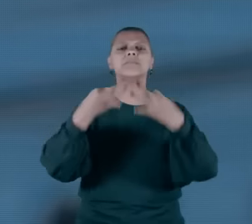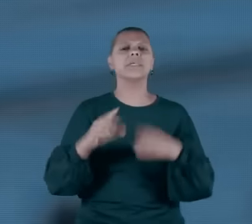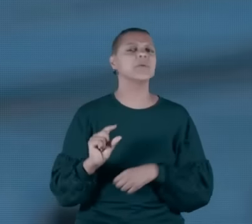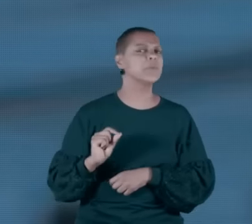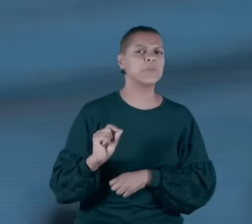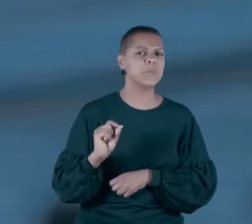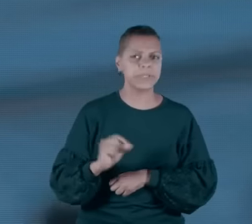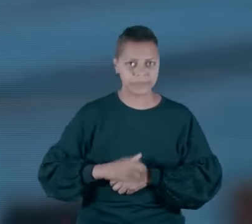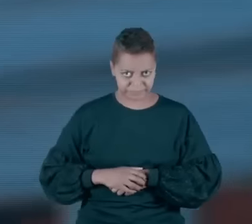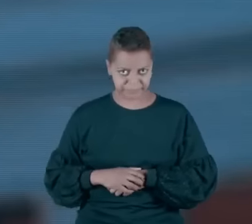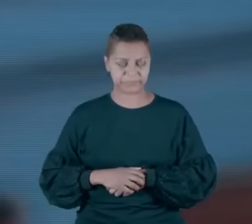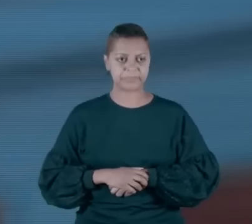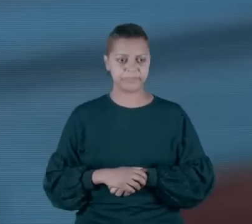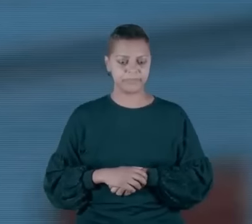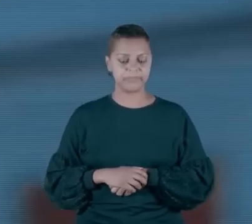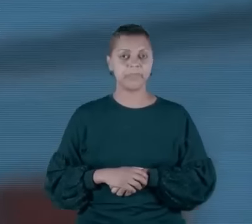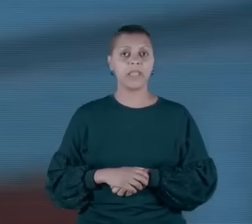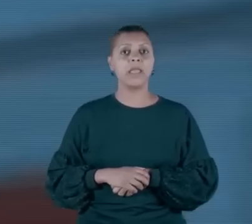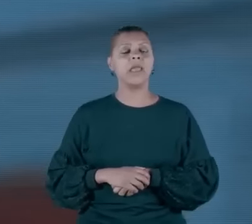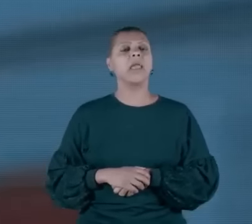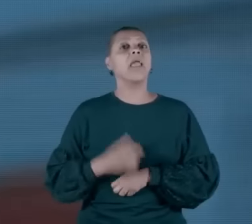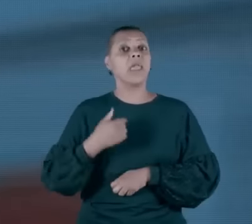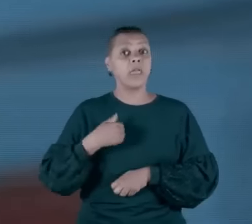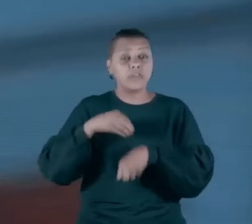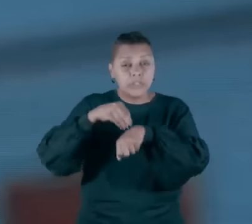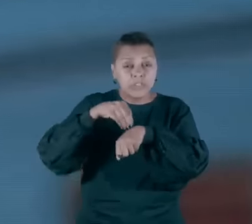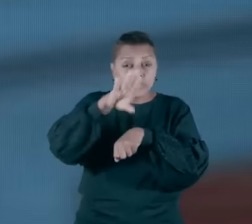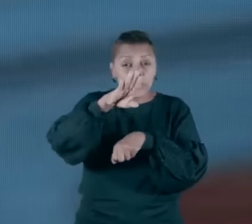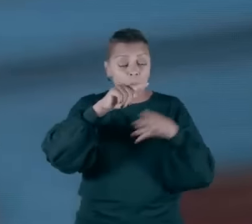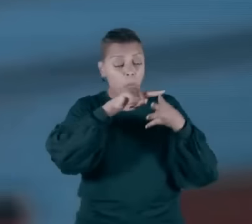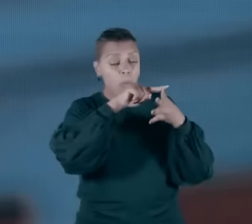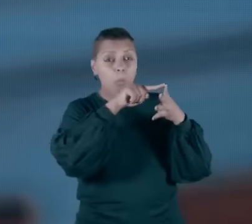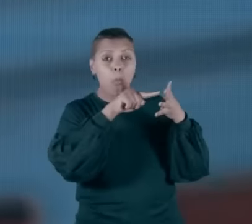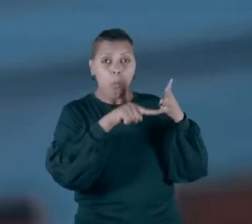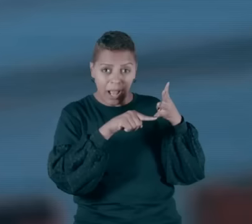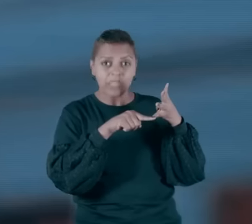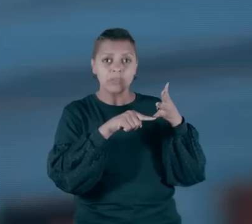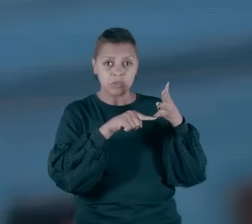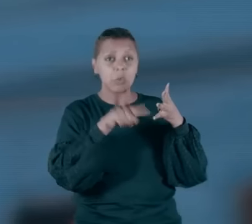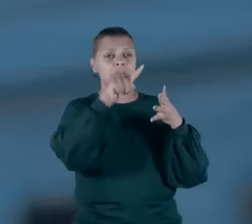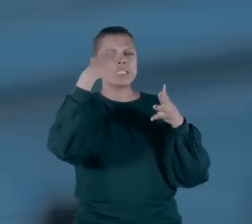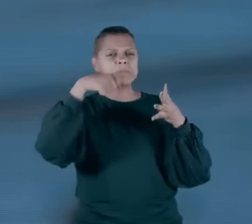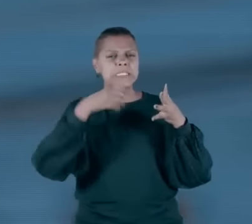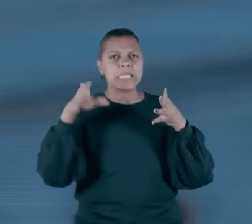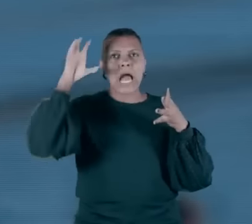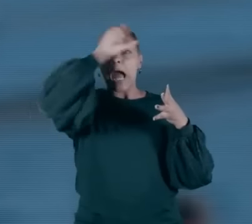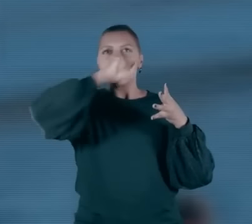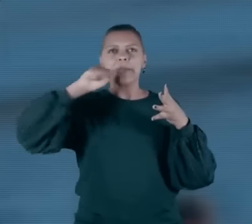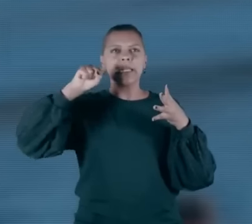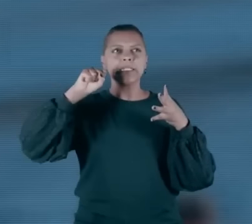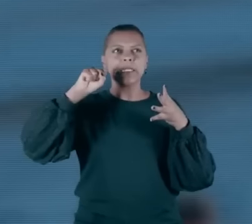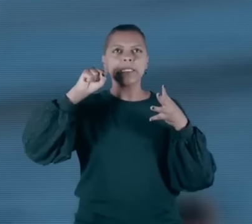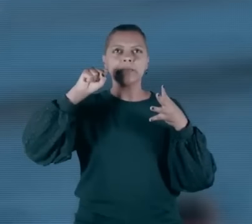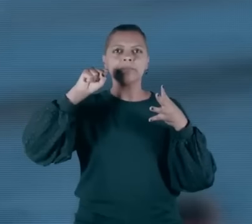e eu quero aqui trazer quatro lições muito práticas que você tem que guardar pra vida inteira porque